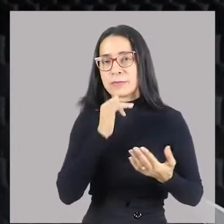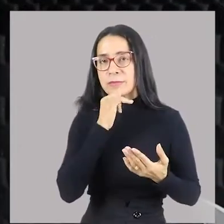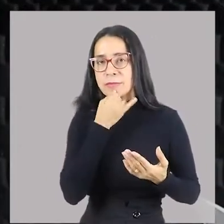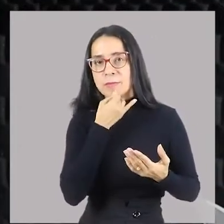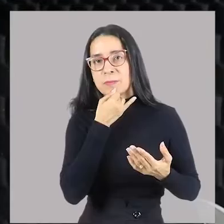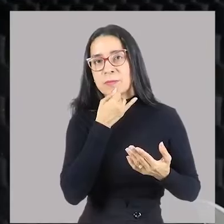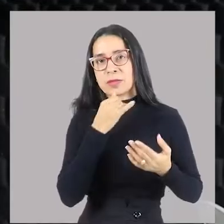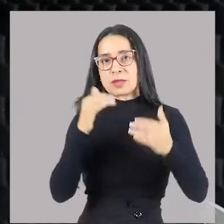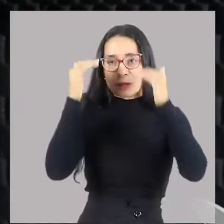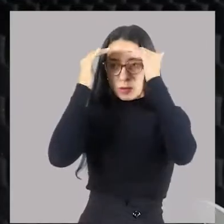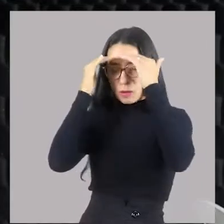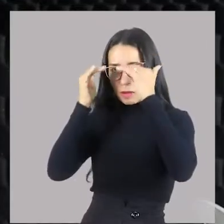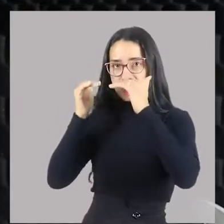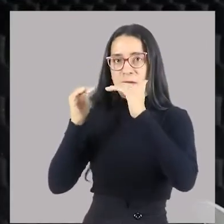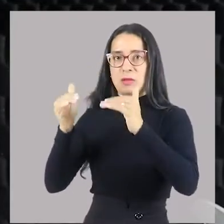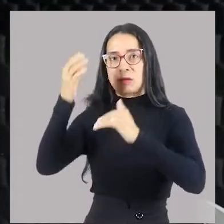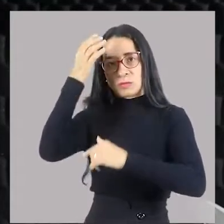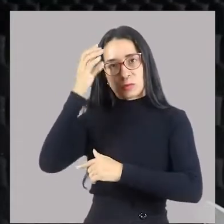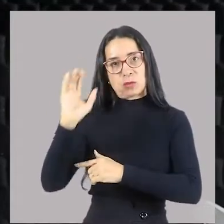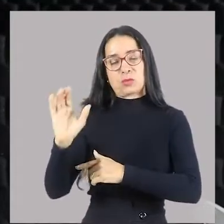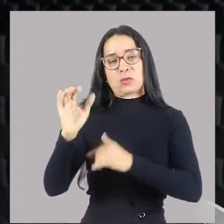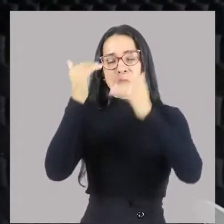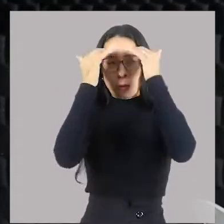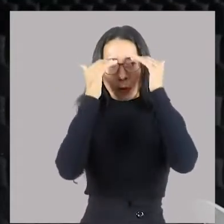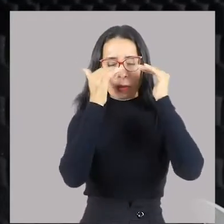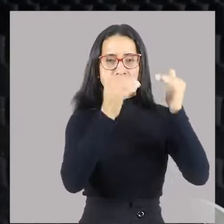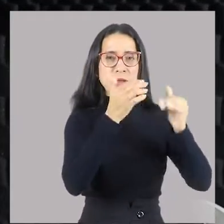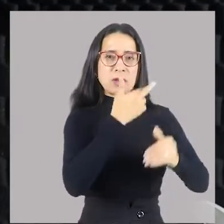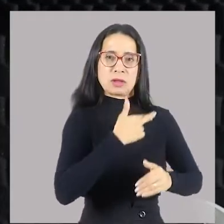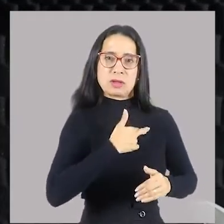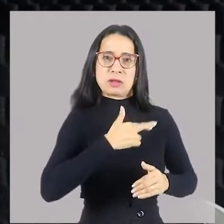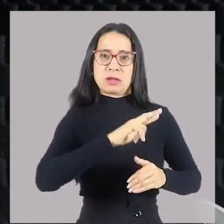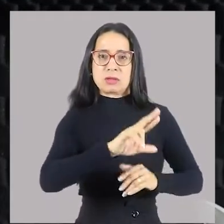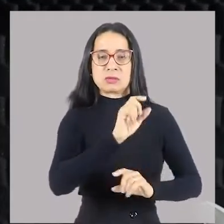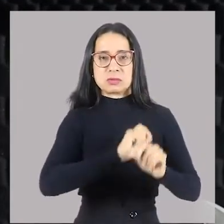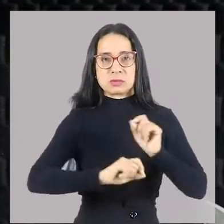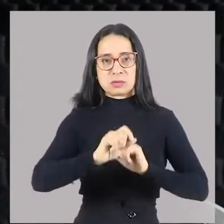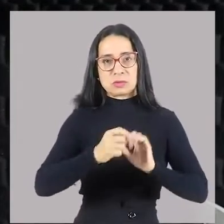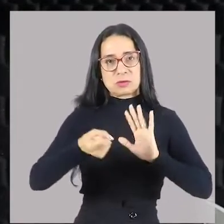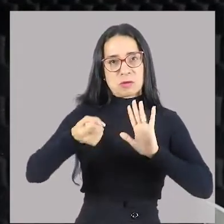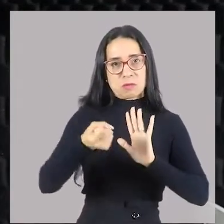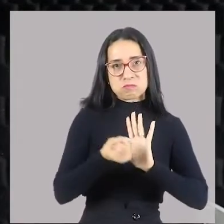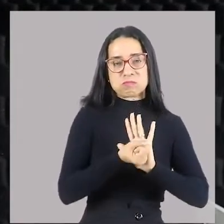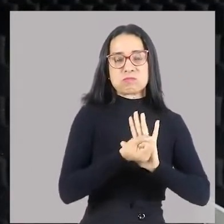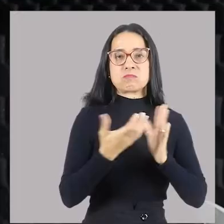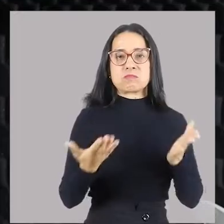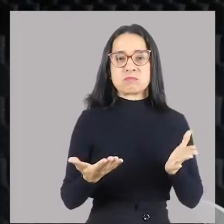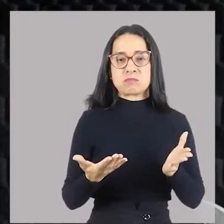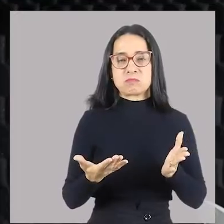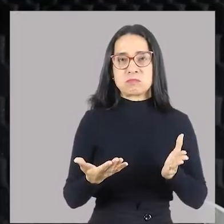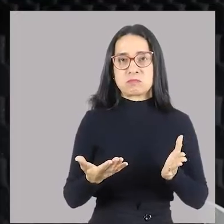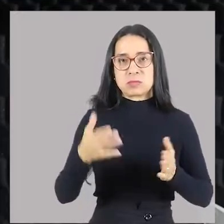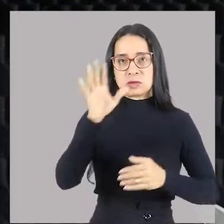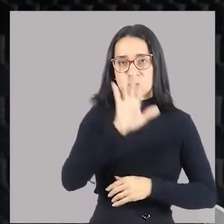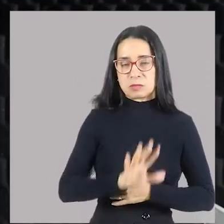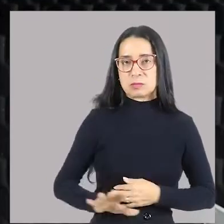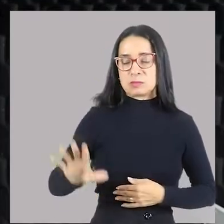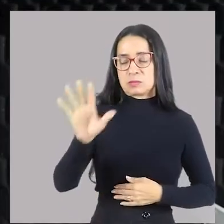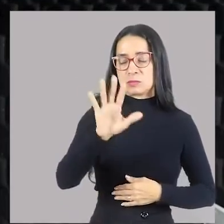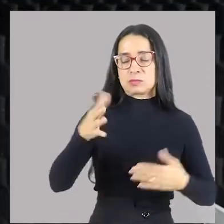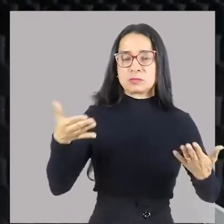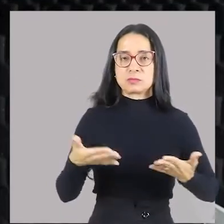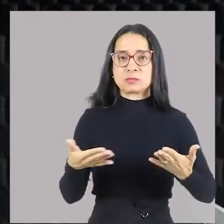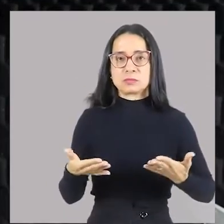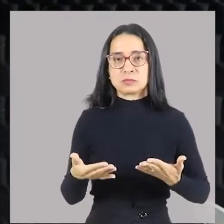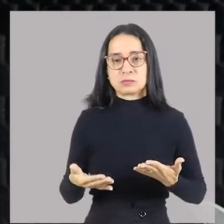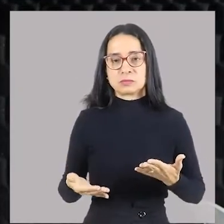intolerância cultural, a intolerância religiosa, né, tem sido algo marcante nesse cenário atual.